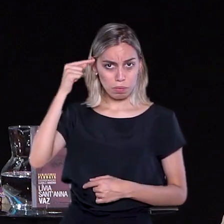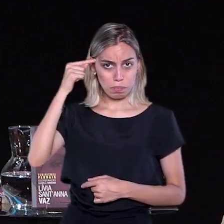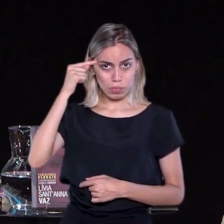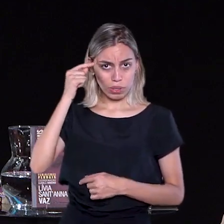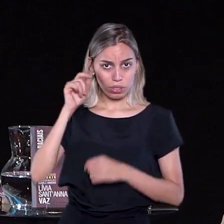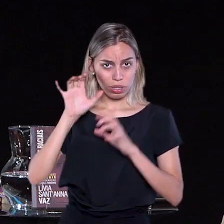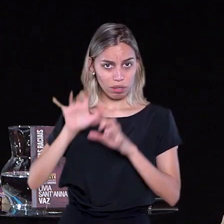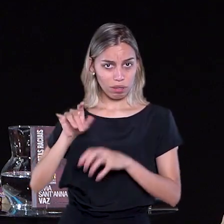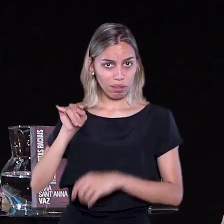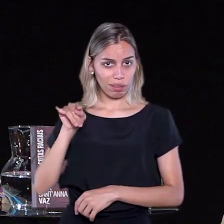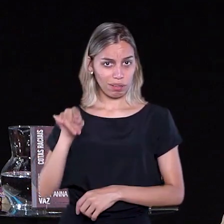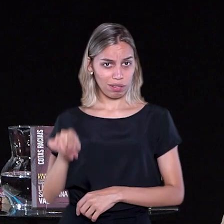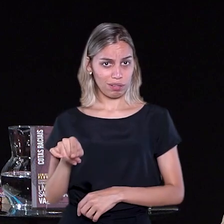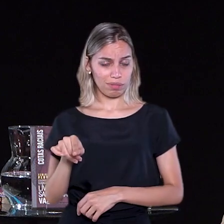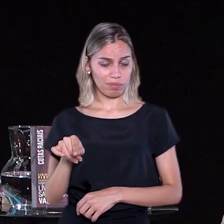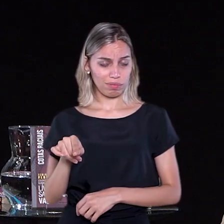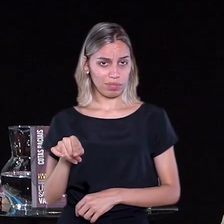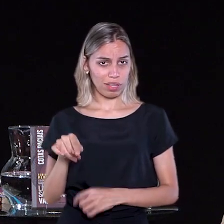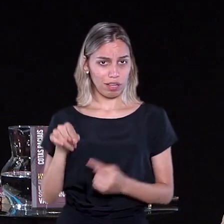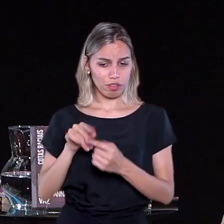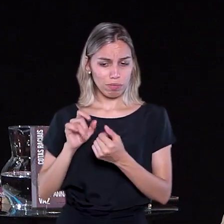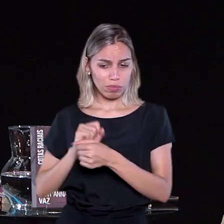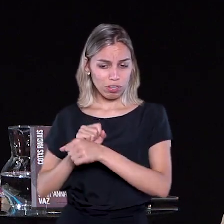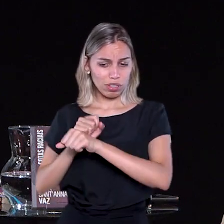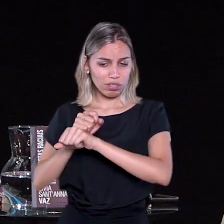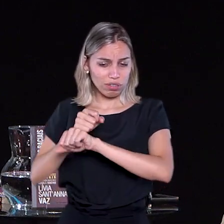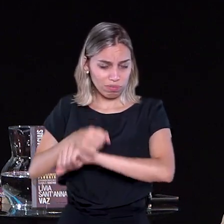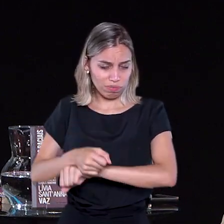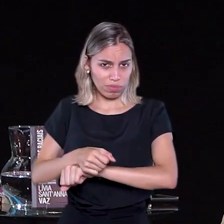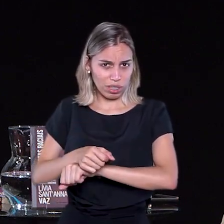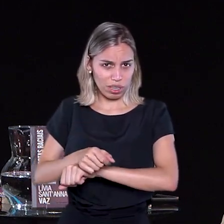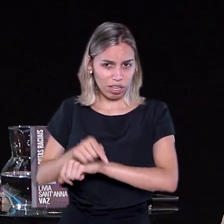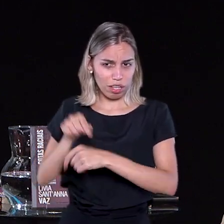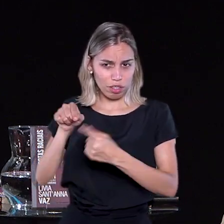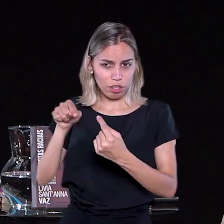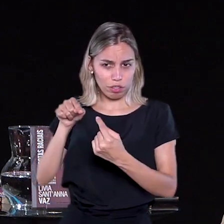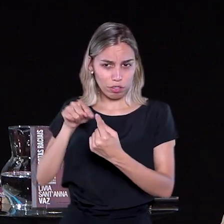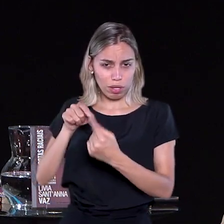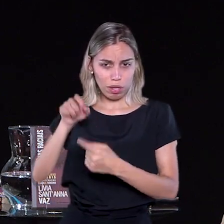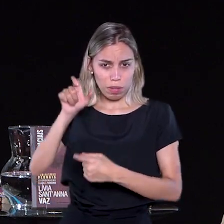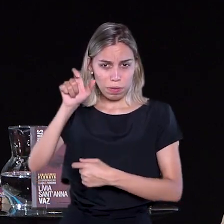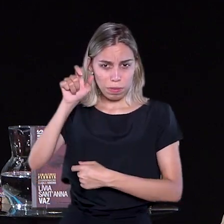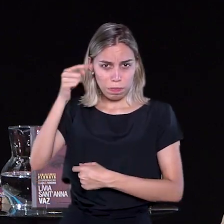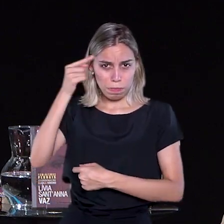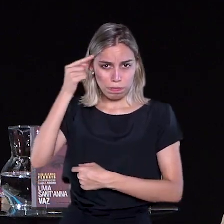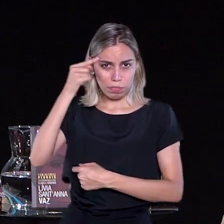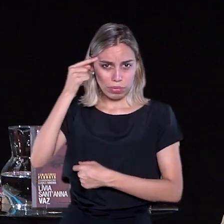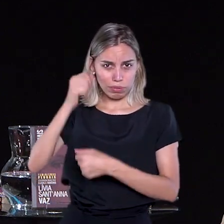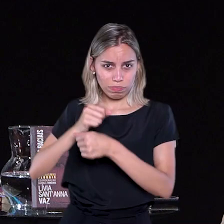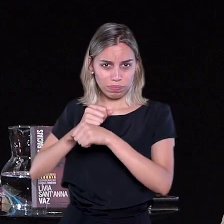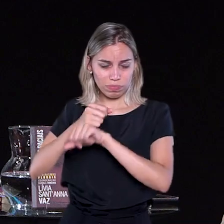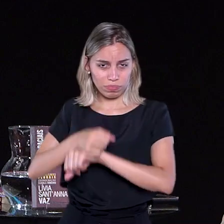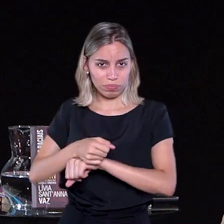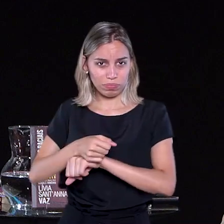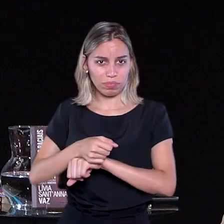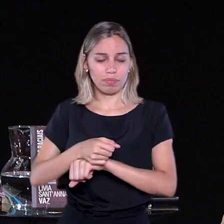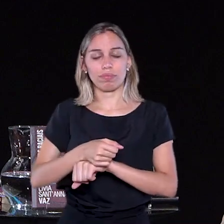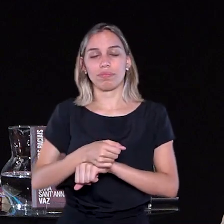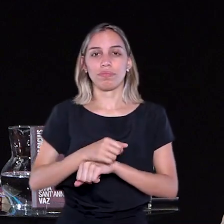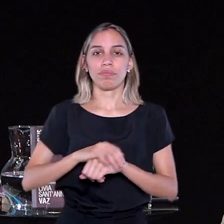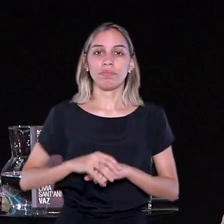que fala português na América Latina, né? E nós não conhecemos... A gente tem uma visão, uma fixação,